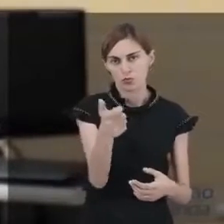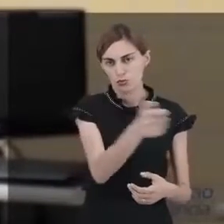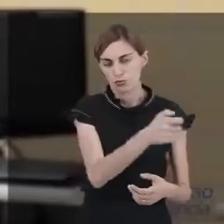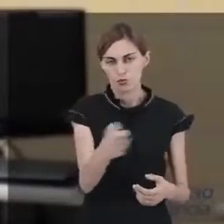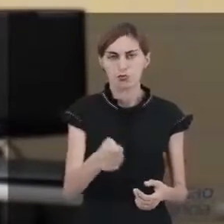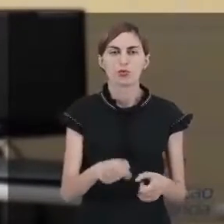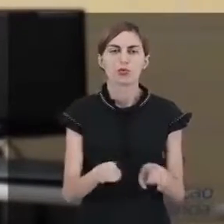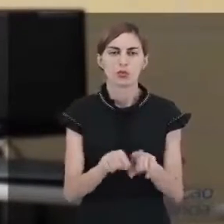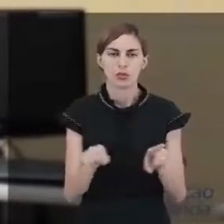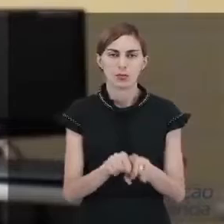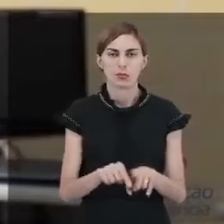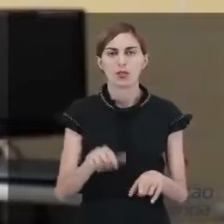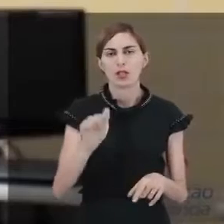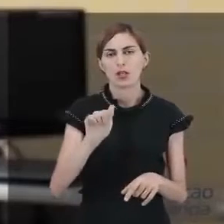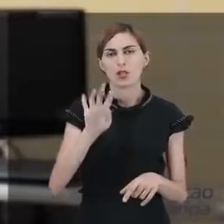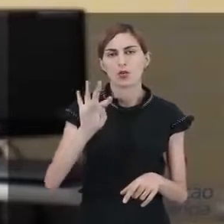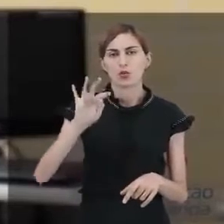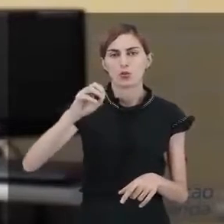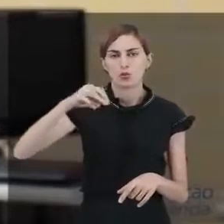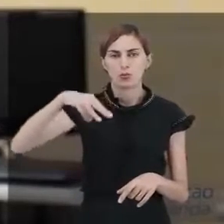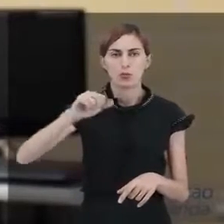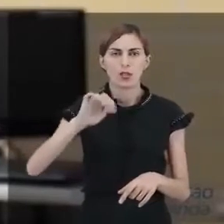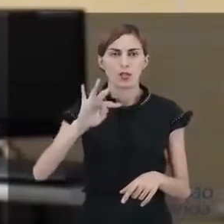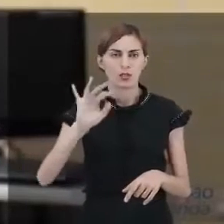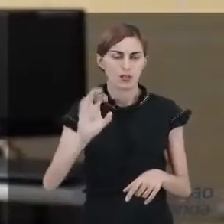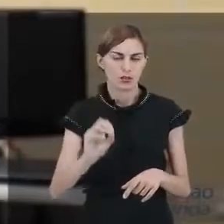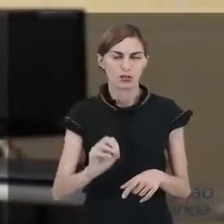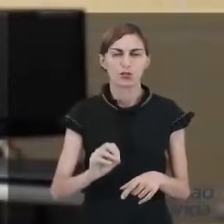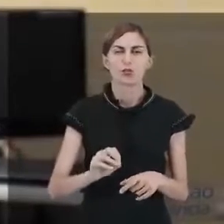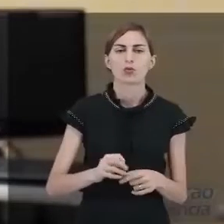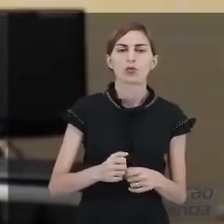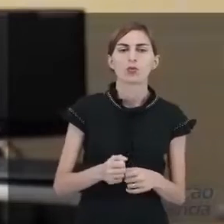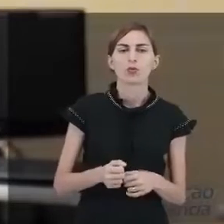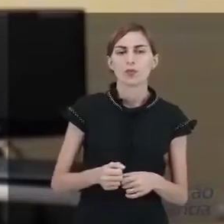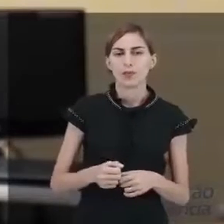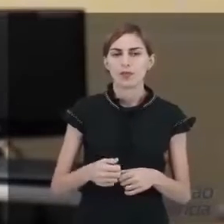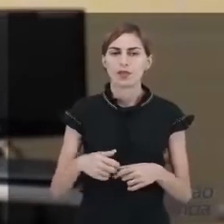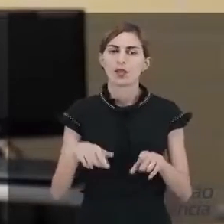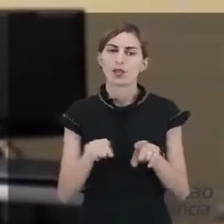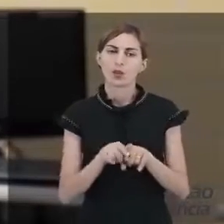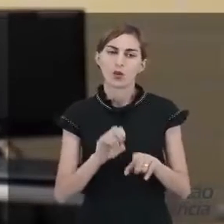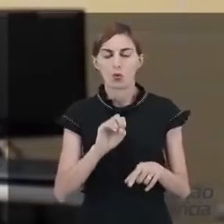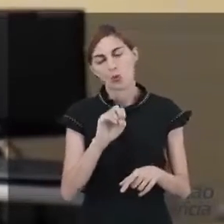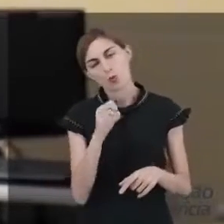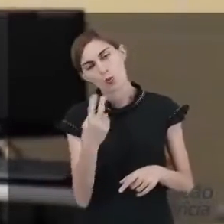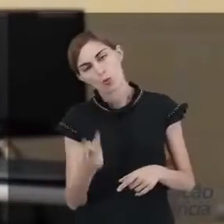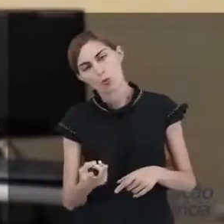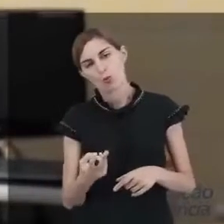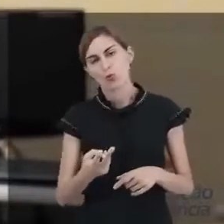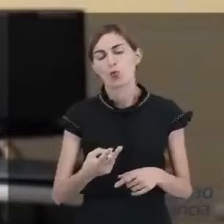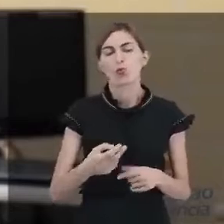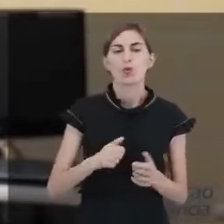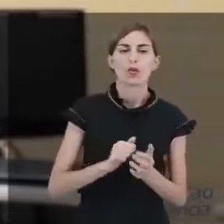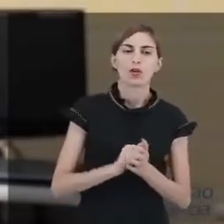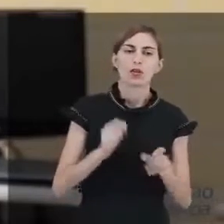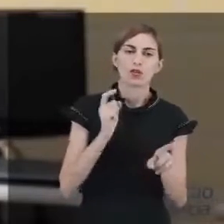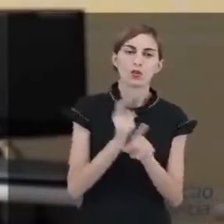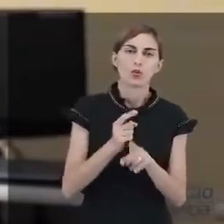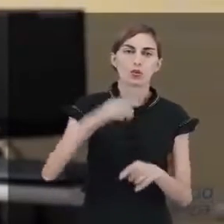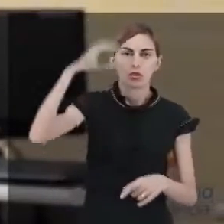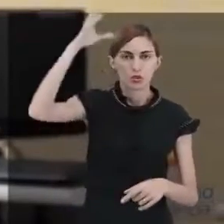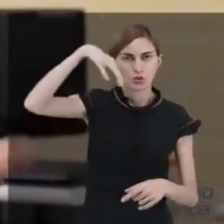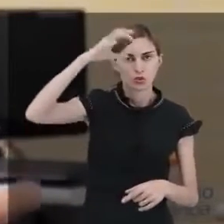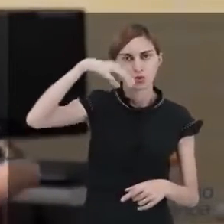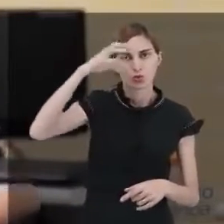e o automático, o sob comando, o extintor é o hidrante e mangotinho, me desculpem, e o automático nós vamos encontrar o chuveiro automático,